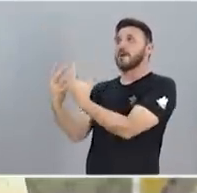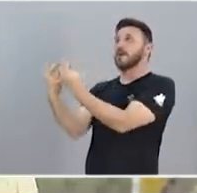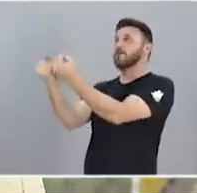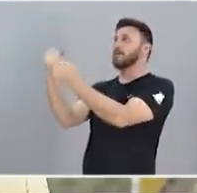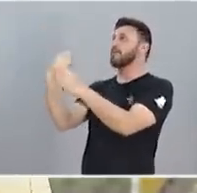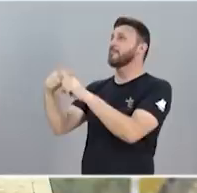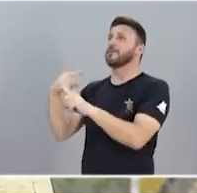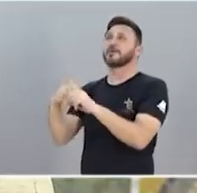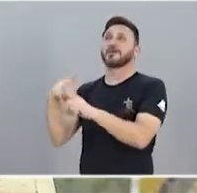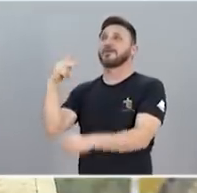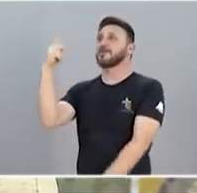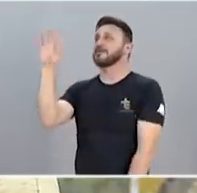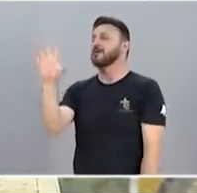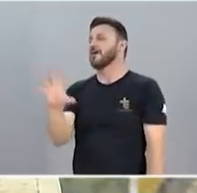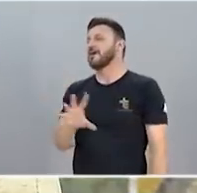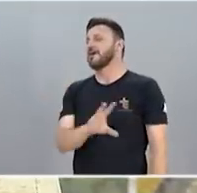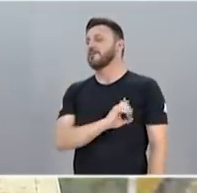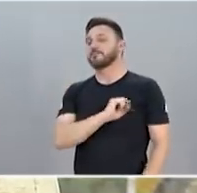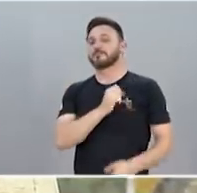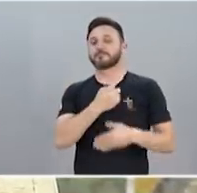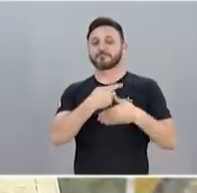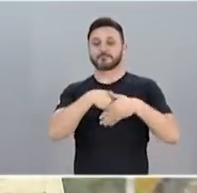infinito